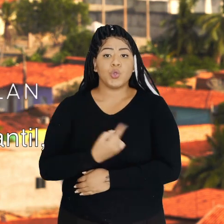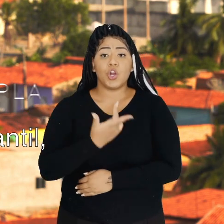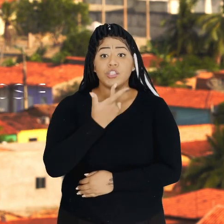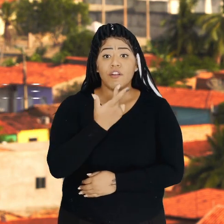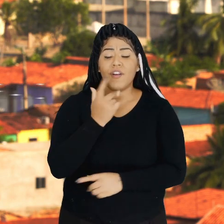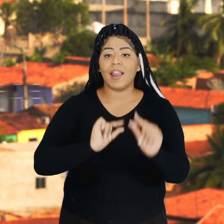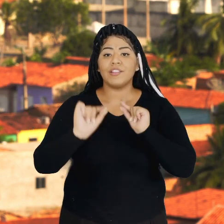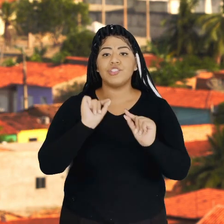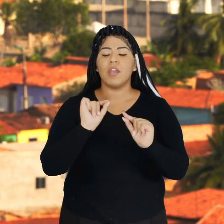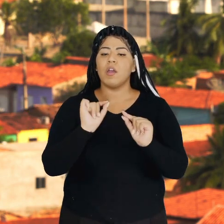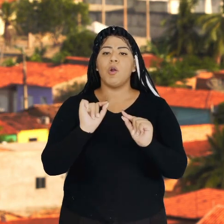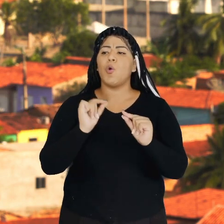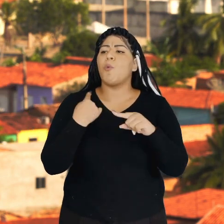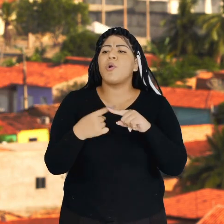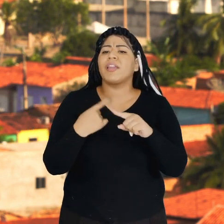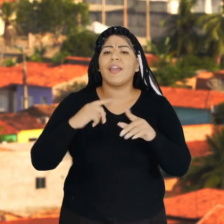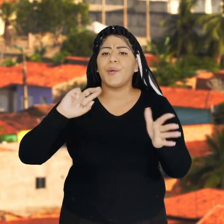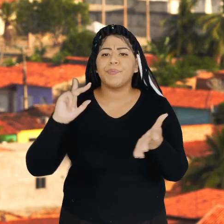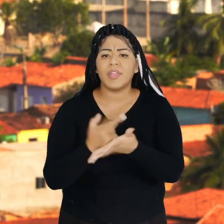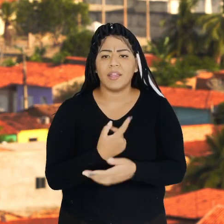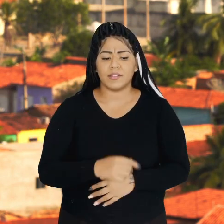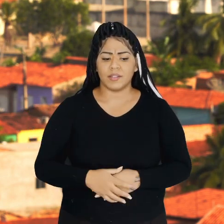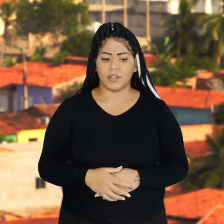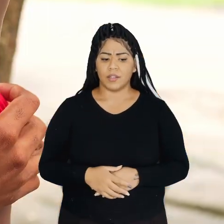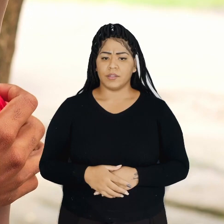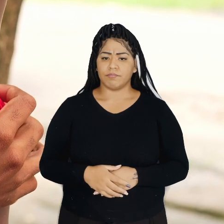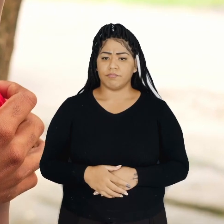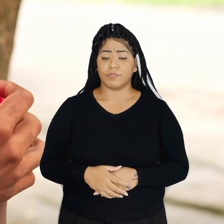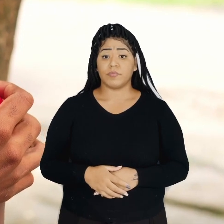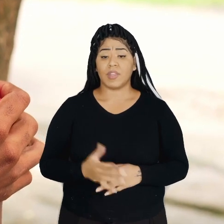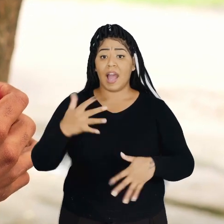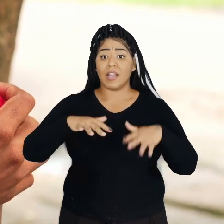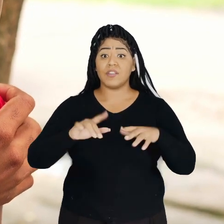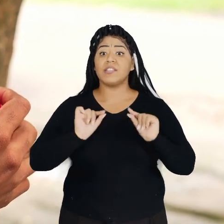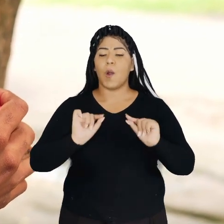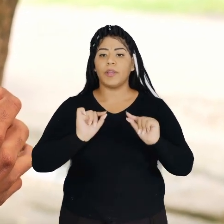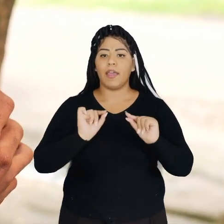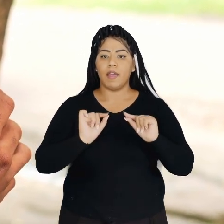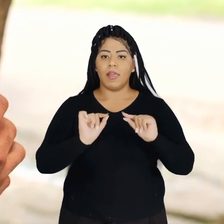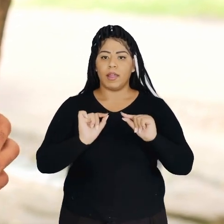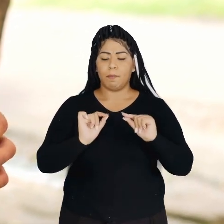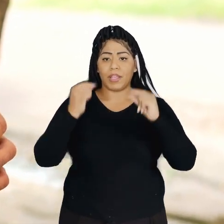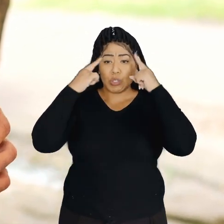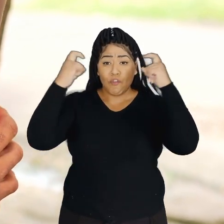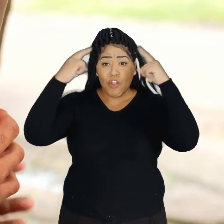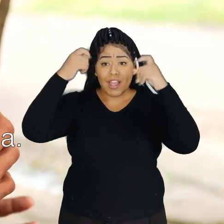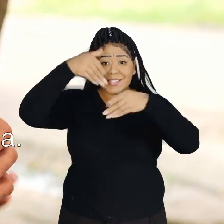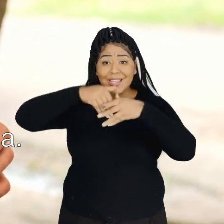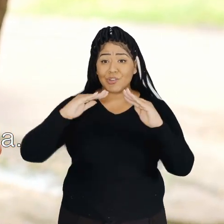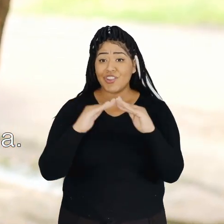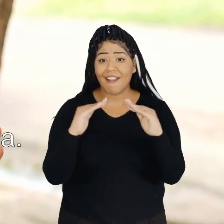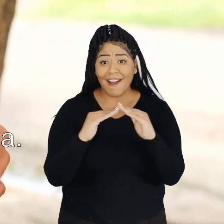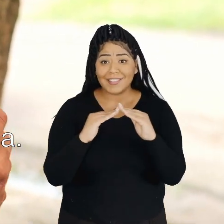a gente gosta de falar muito primeiro em causas, né? Quais que são as causas do casamento infantil? Às vezes é uma fuga de uma situação de violência que a